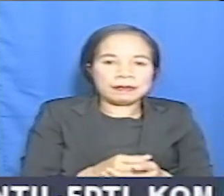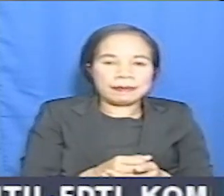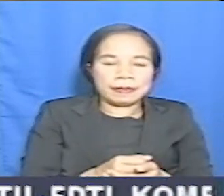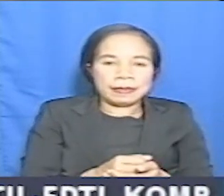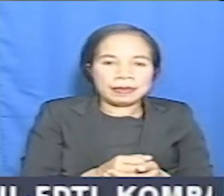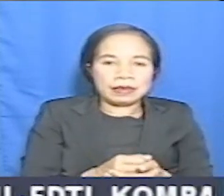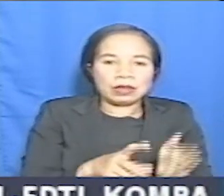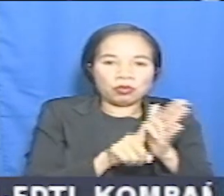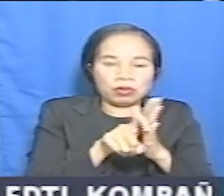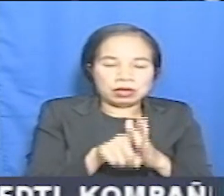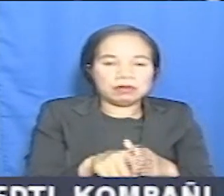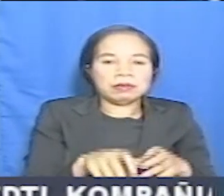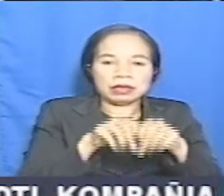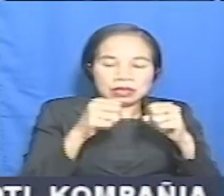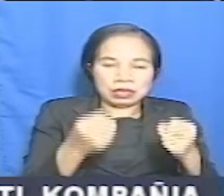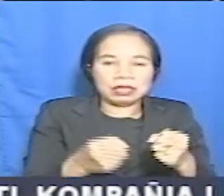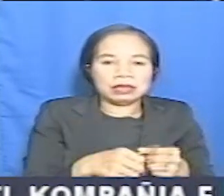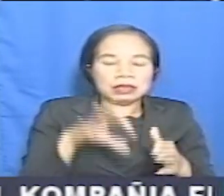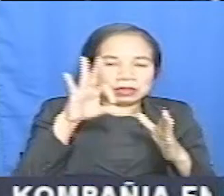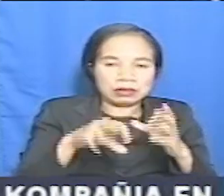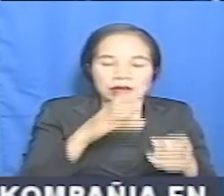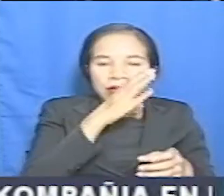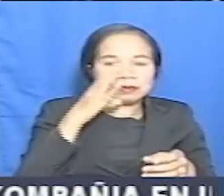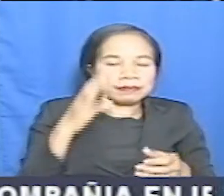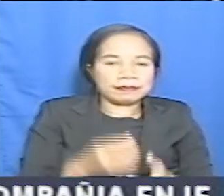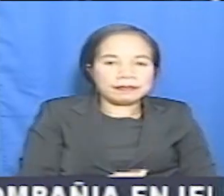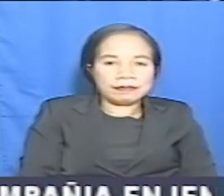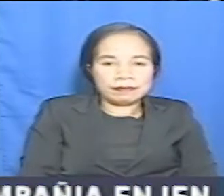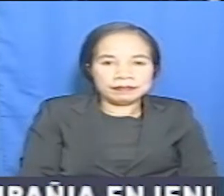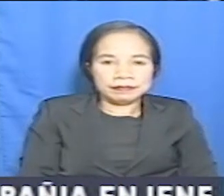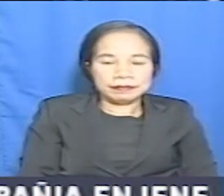estraga produção agrícola. Ernestina Gui, Agostinho Neno, Arteli.